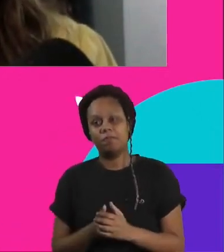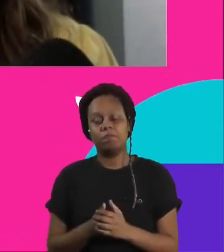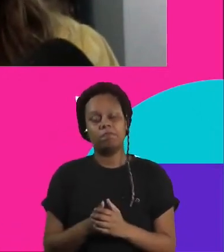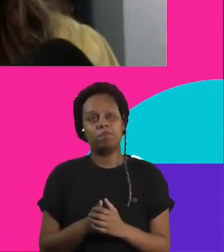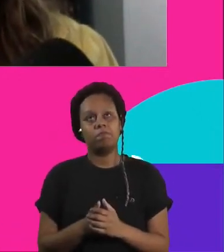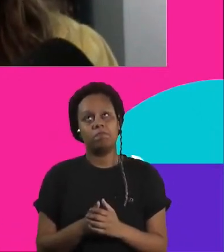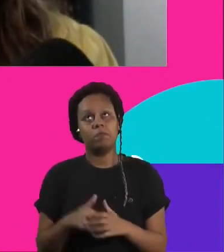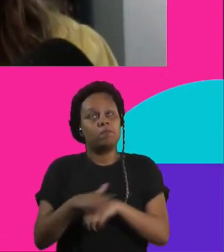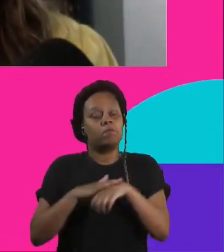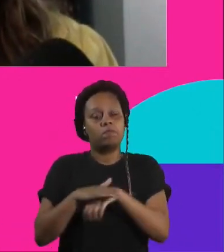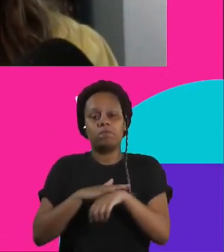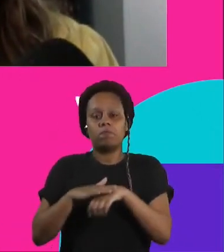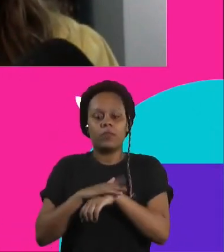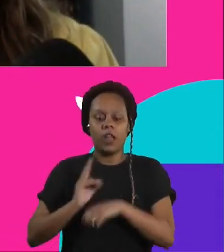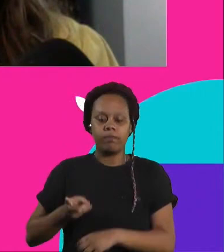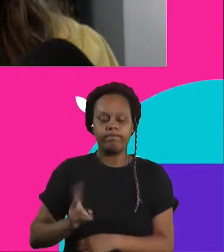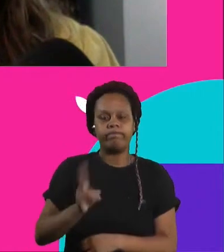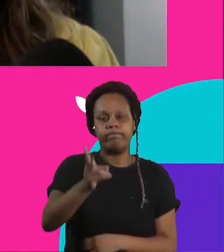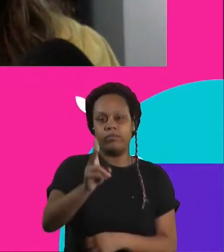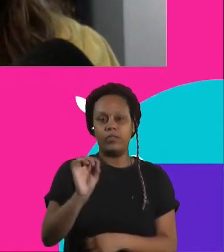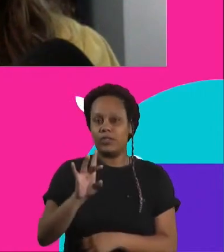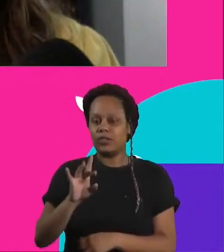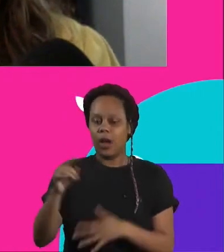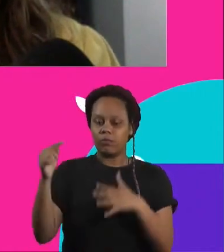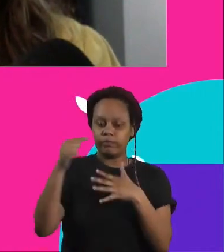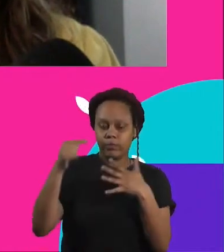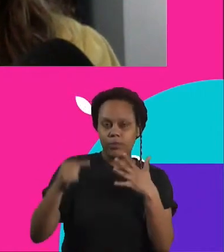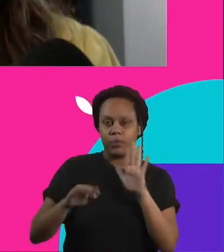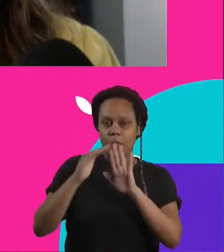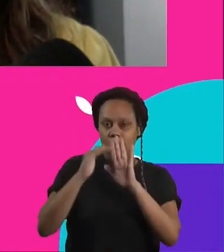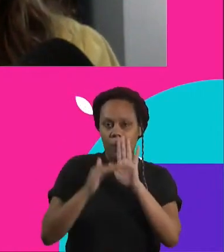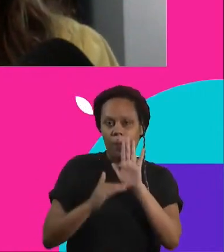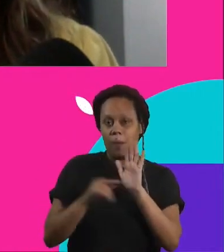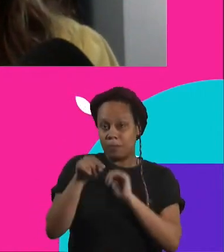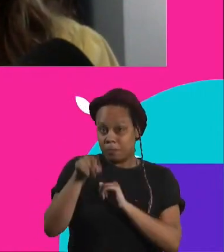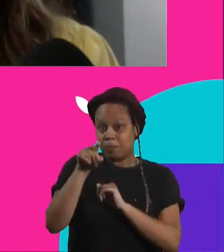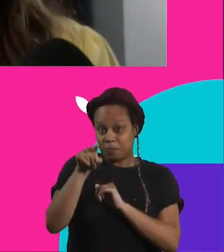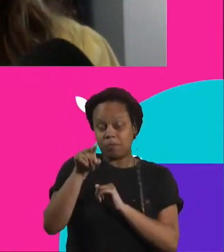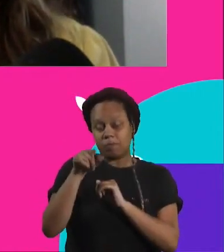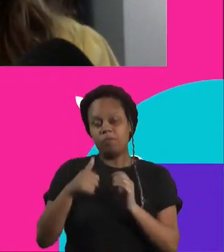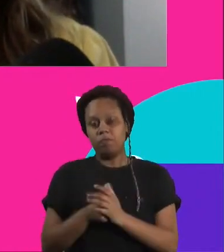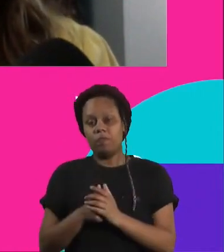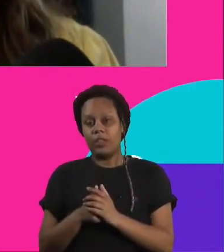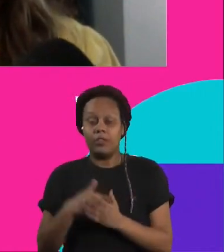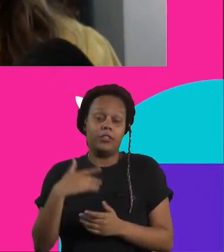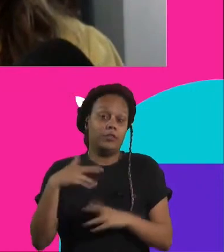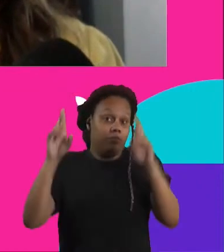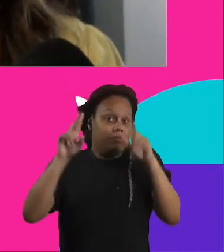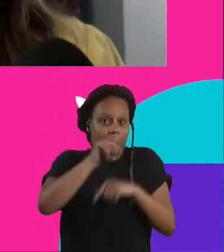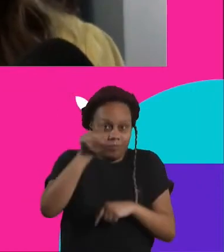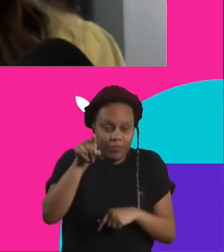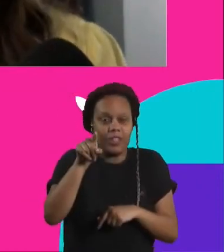conversa que vai ficar continuada aqui. A gente, na verdade, só levantou algumas bolas para vocês. A gente espera que, enfim, quem está assistindo a